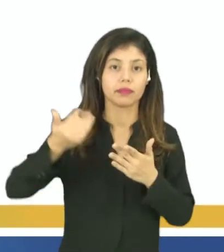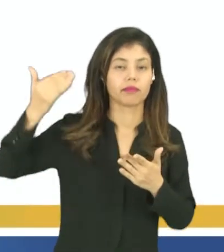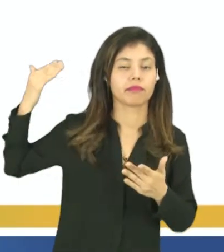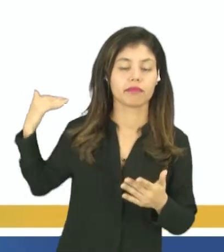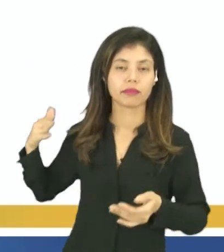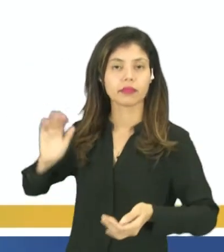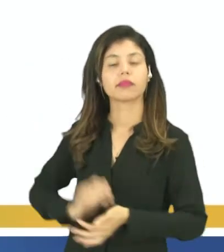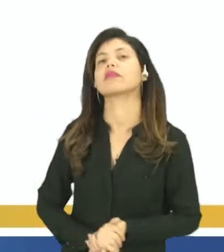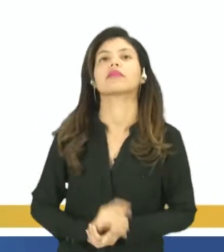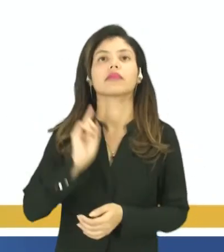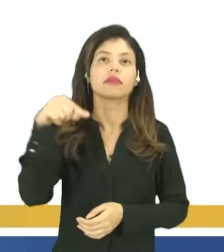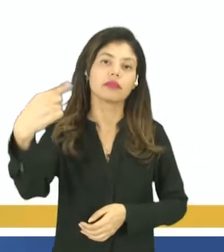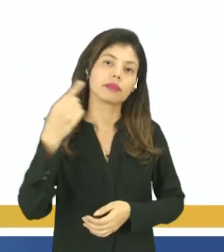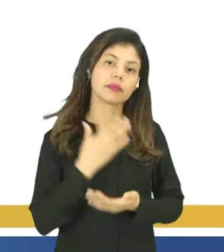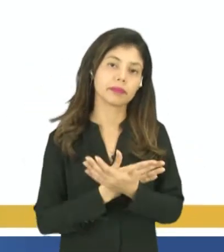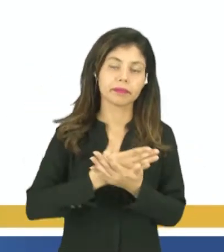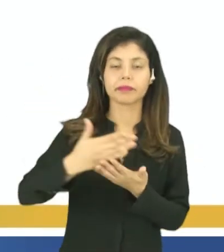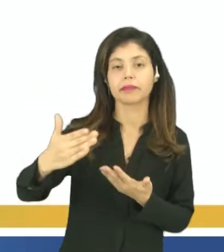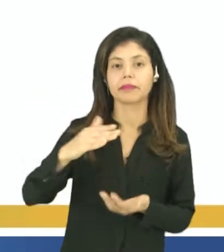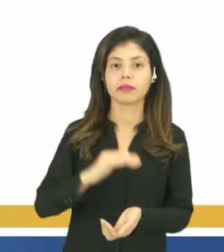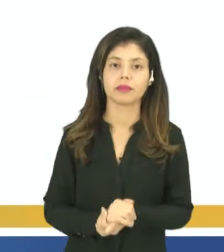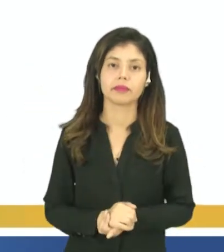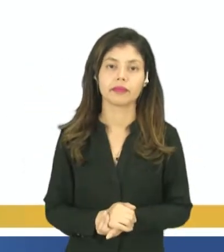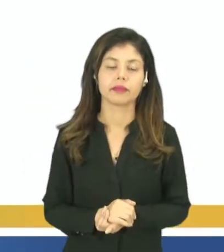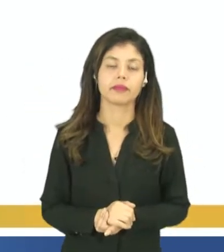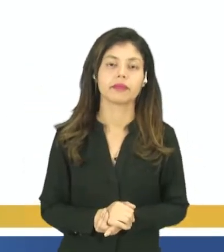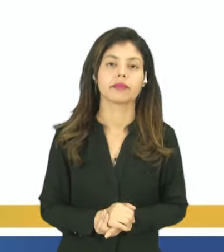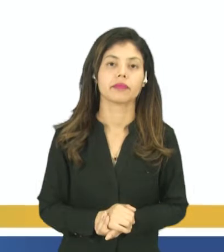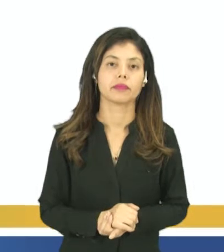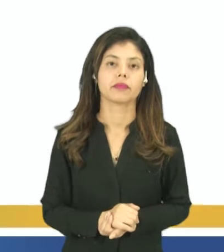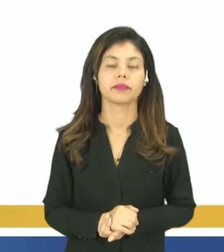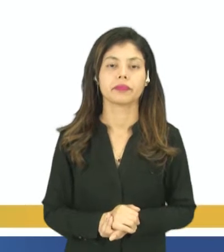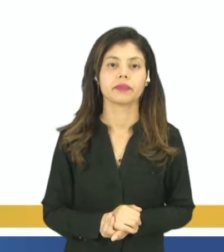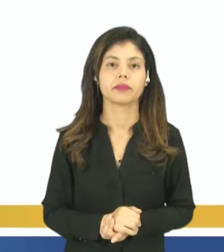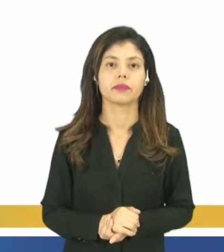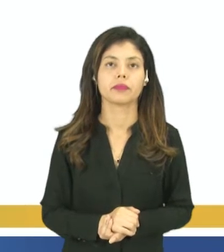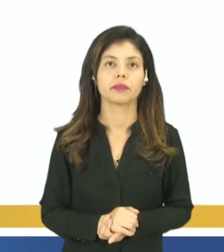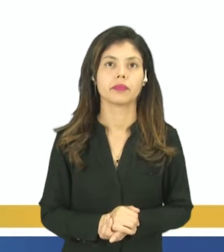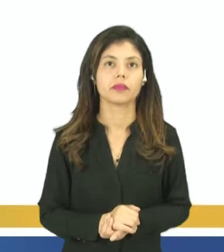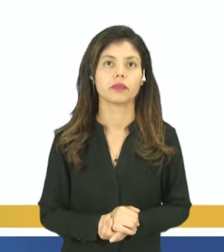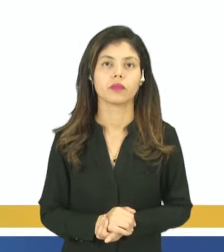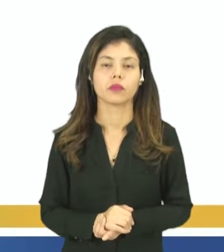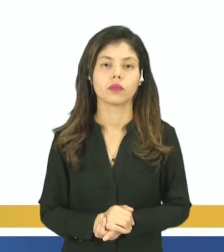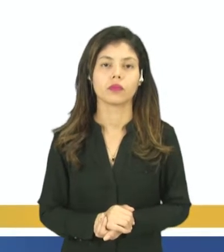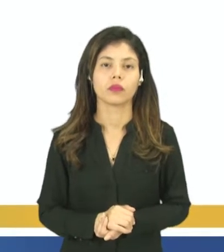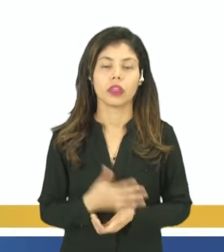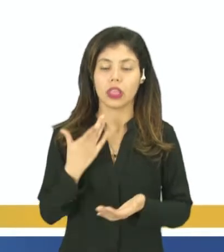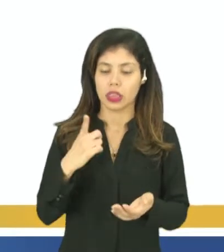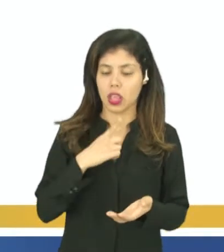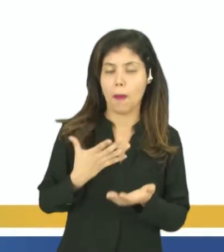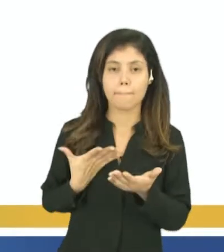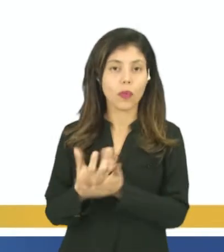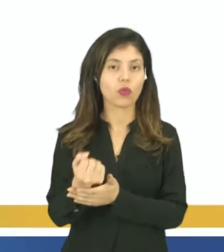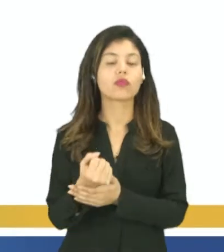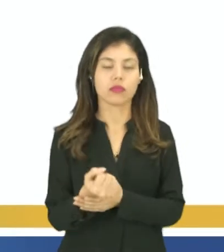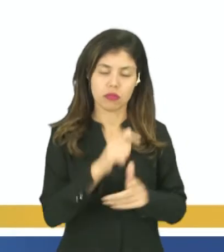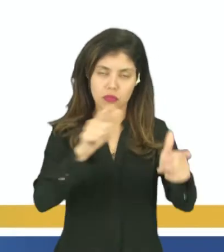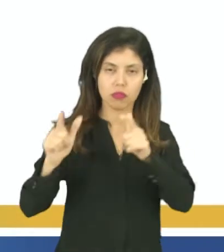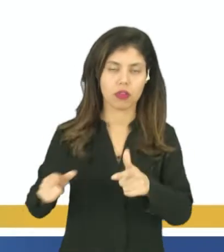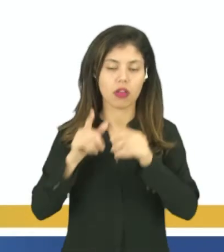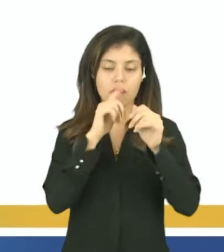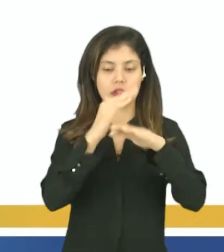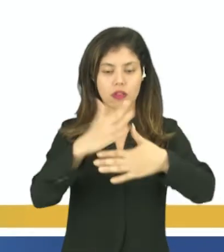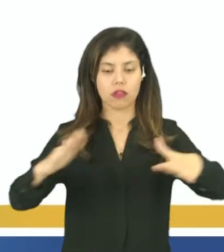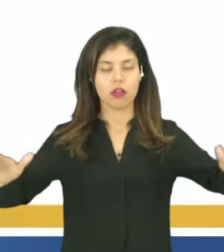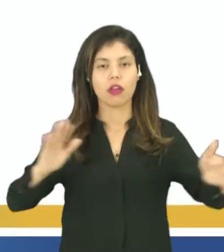e depois começou a reivindicar que pudesse pelo menos ter posse da área marítima